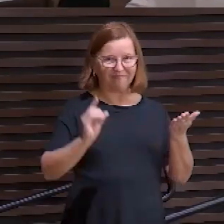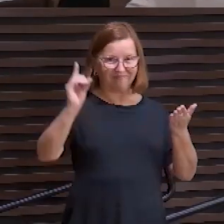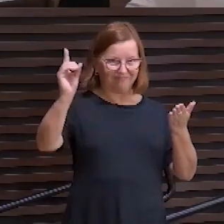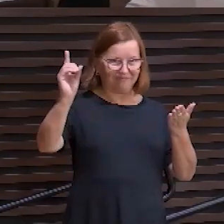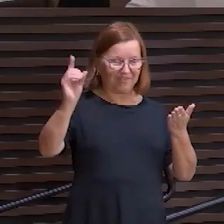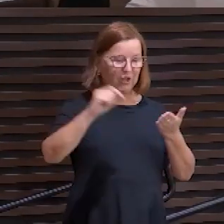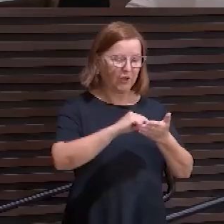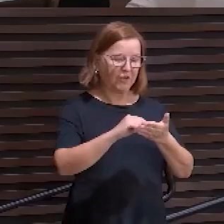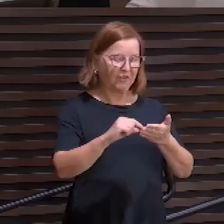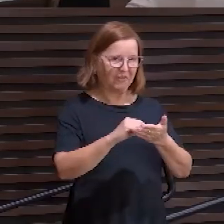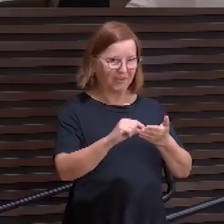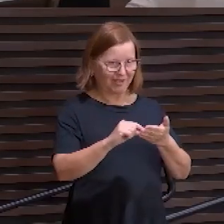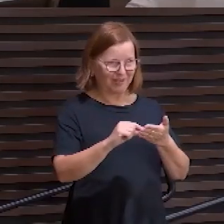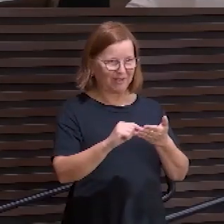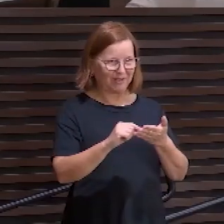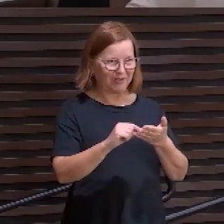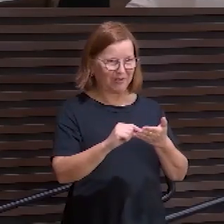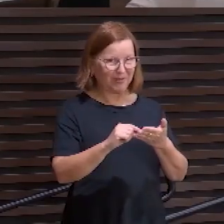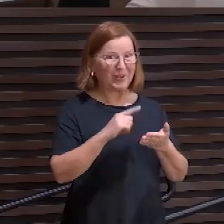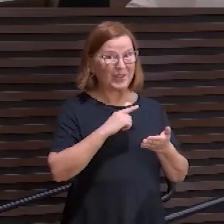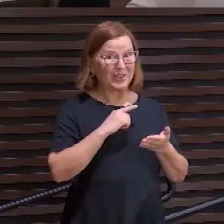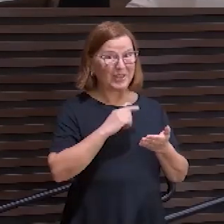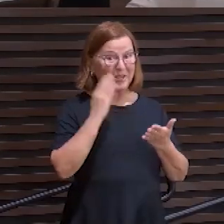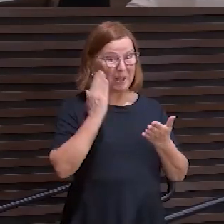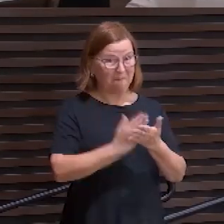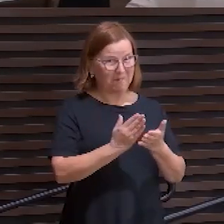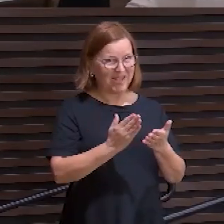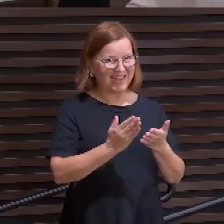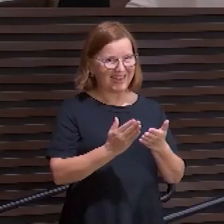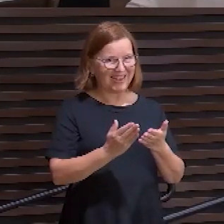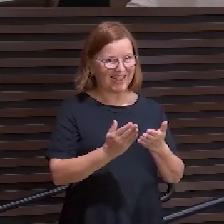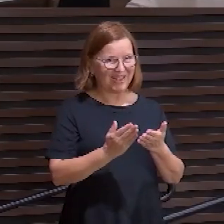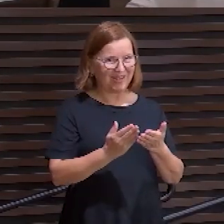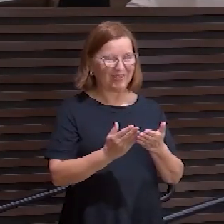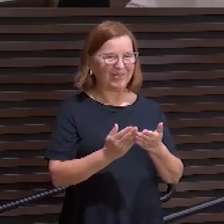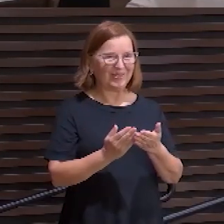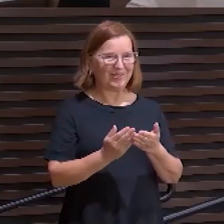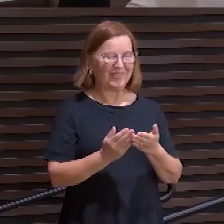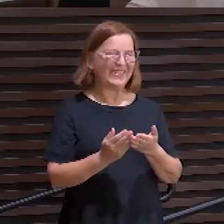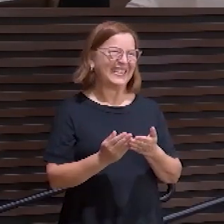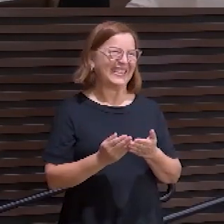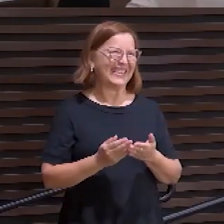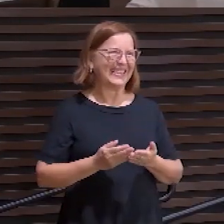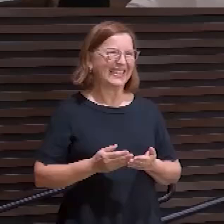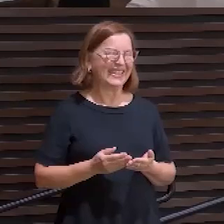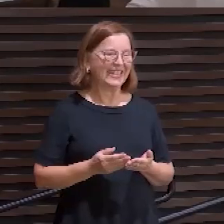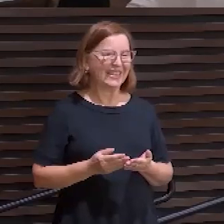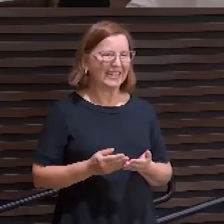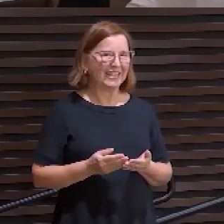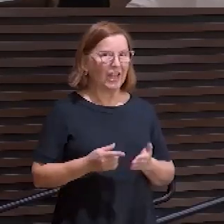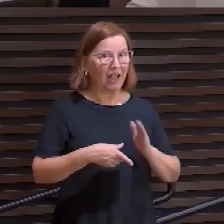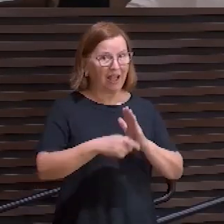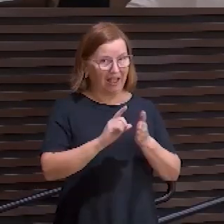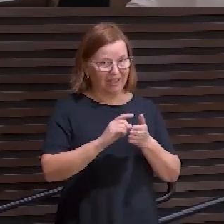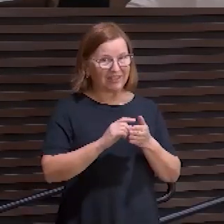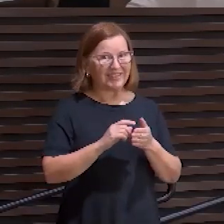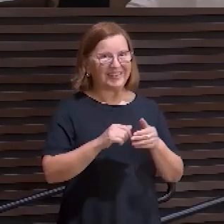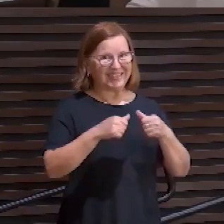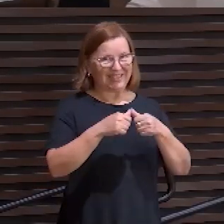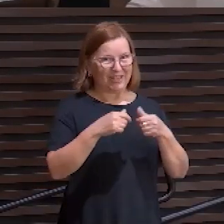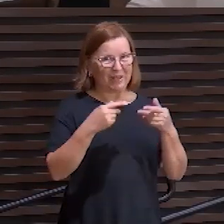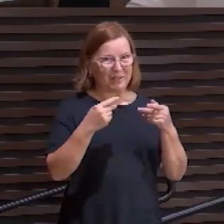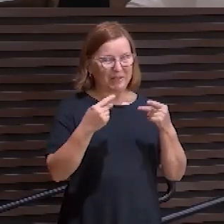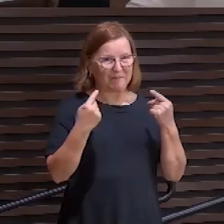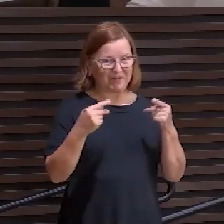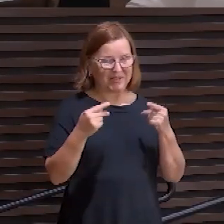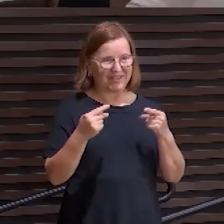ele tinha parado na Bíblia, porque ele fazia a exposição bíblica de